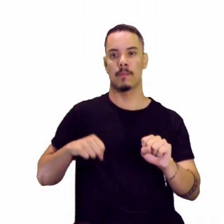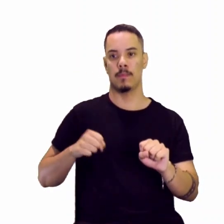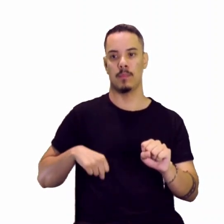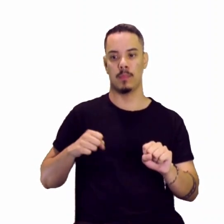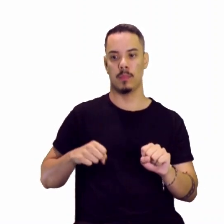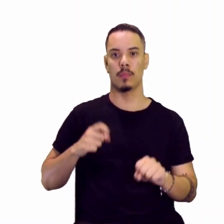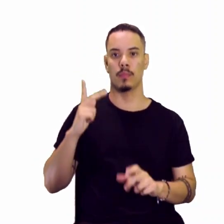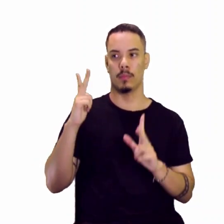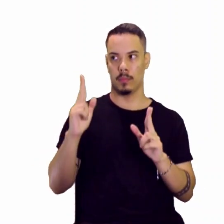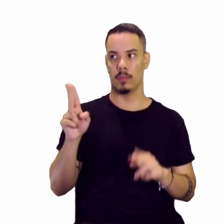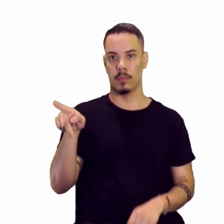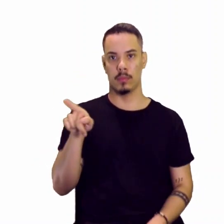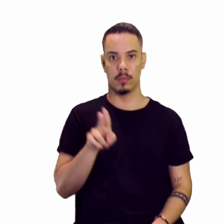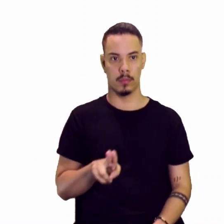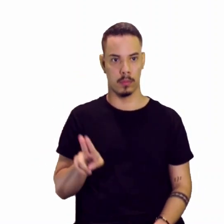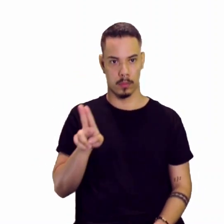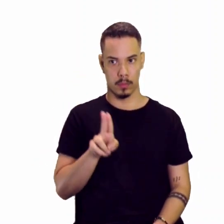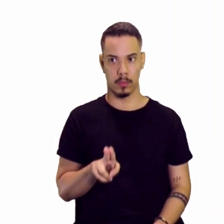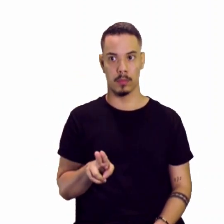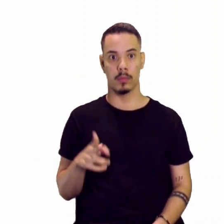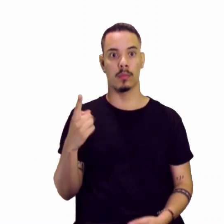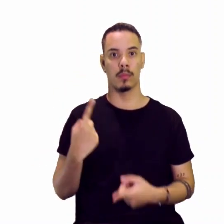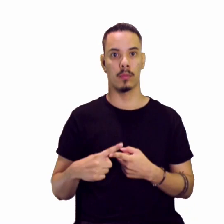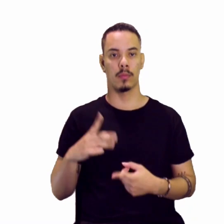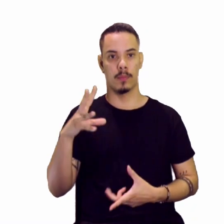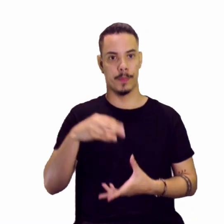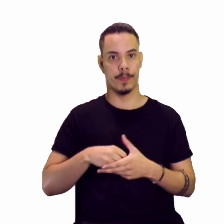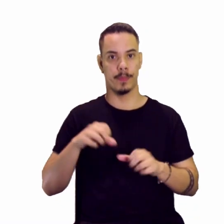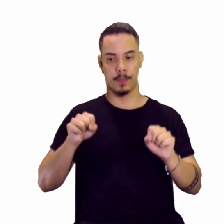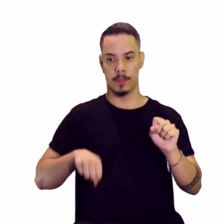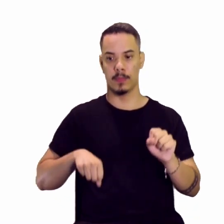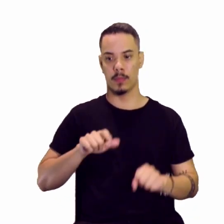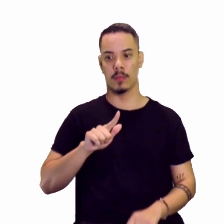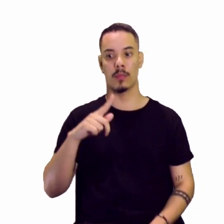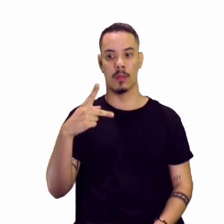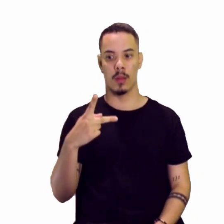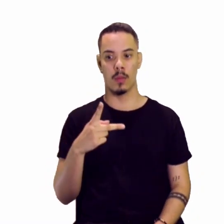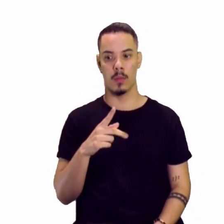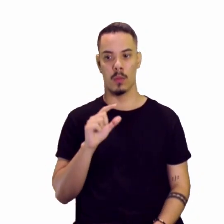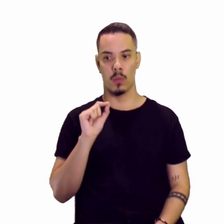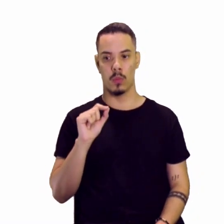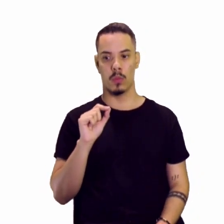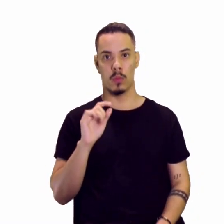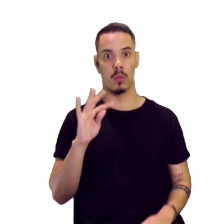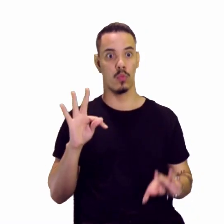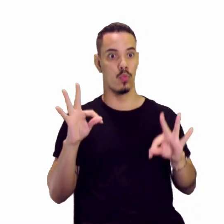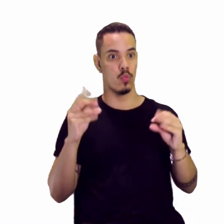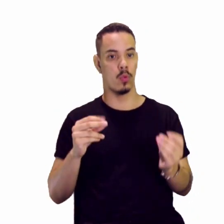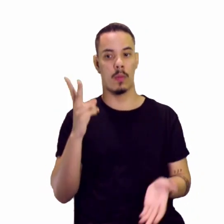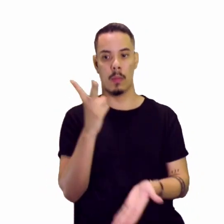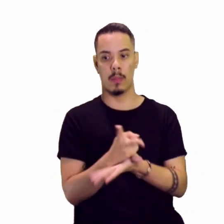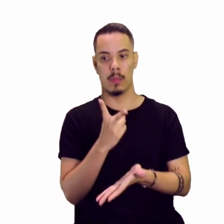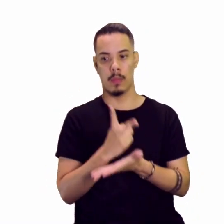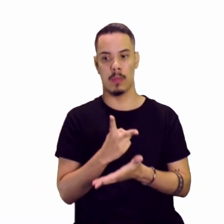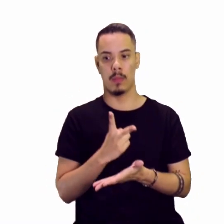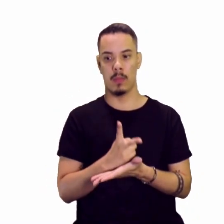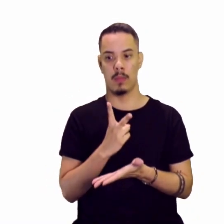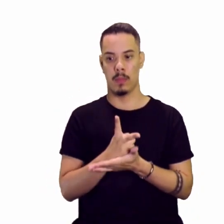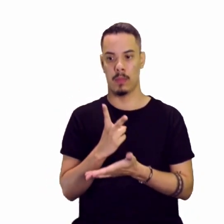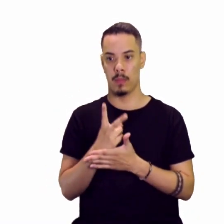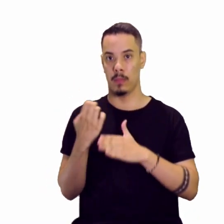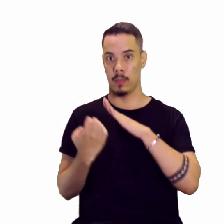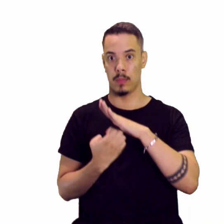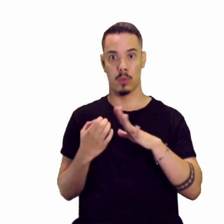a de Sonquiat Chantra, porque nesse MotoGP, é uma curiosidade deles, que as motos todas são da mesma empresa, tudo da Honda, tá? Ah,